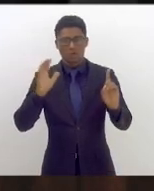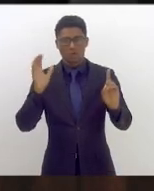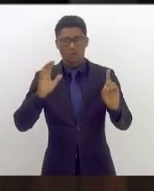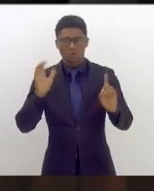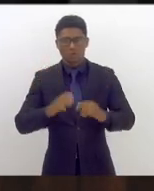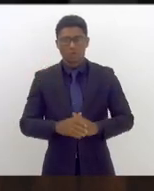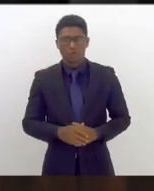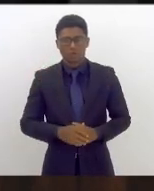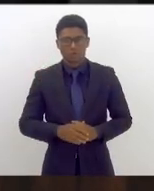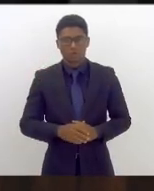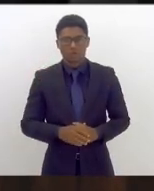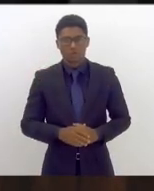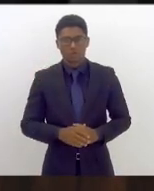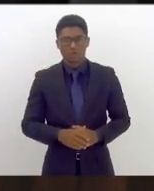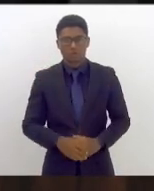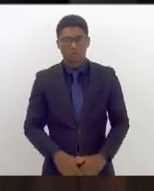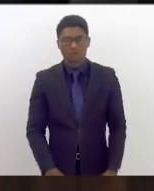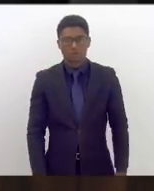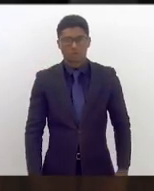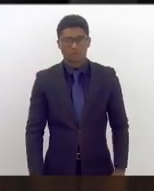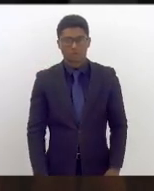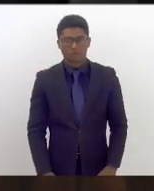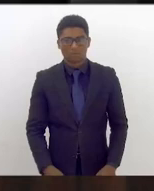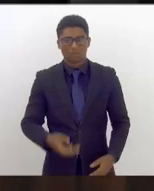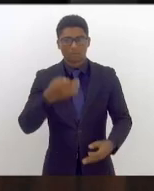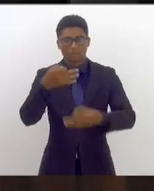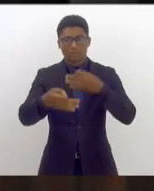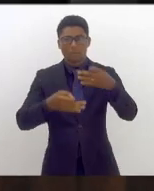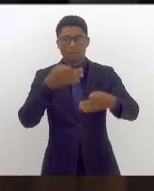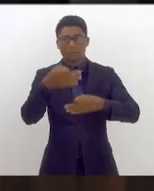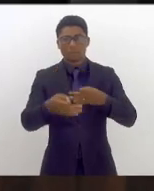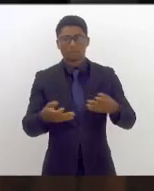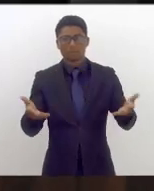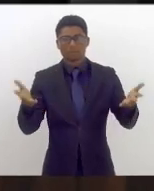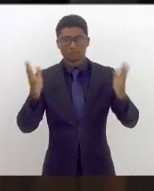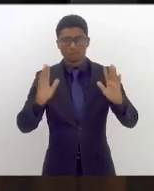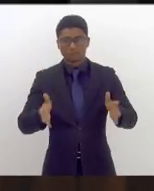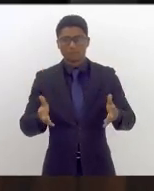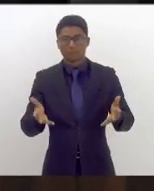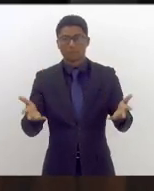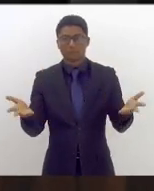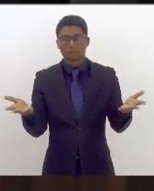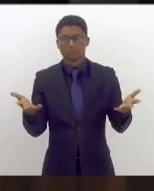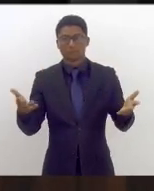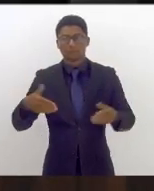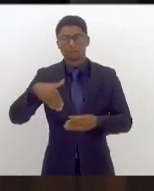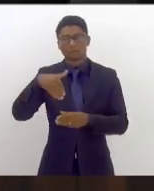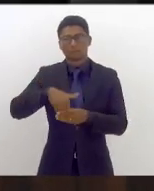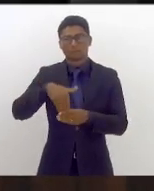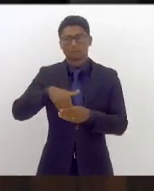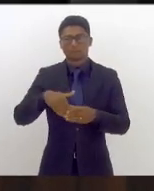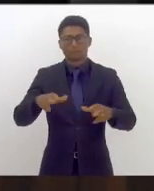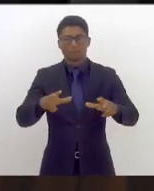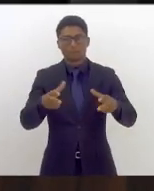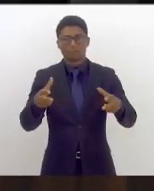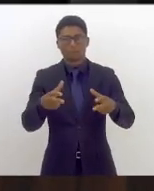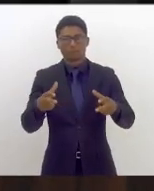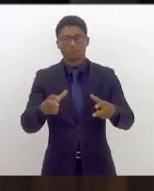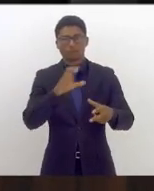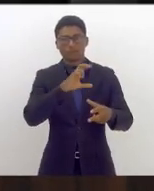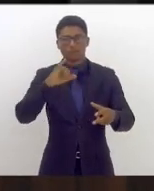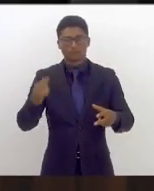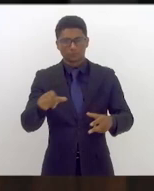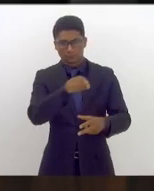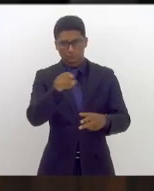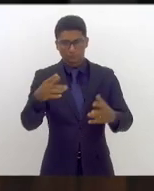se for essa água os pareceres emitidos em votação parecida comissão de condição Justiça seus